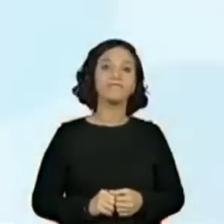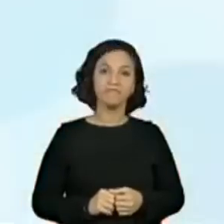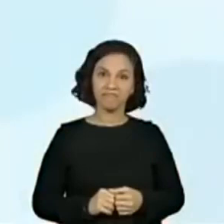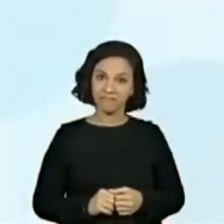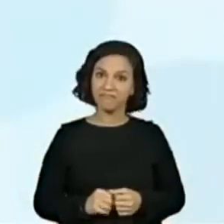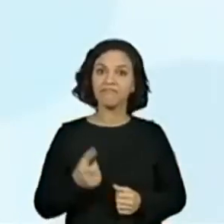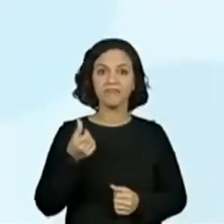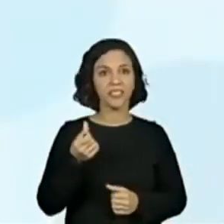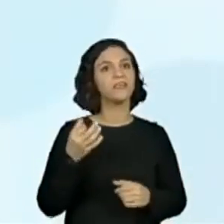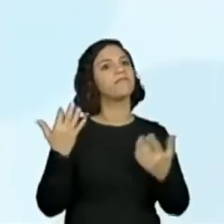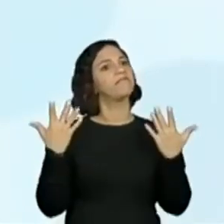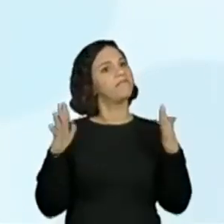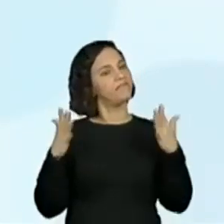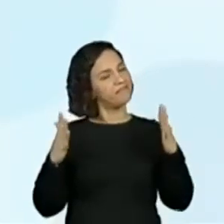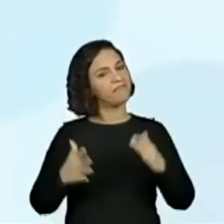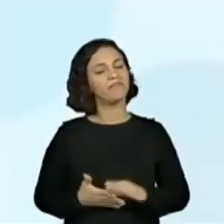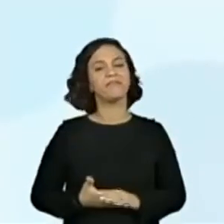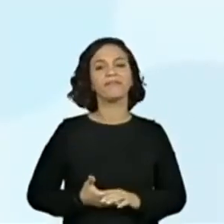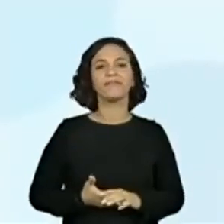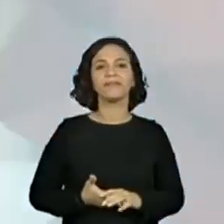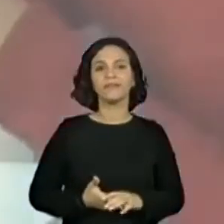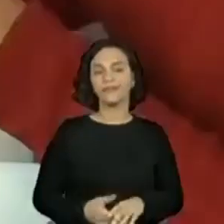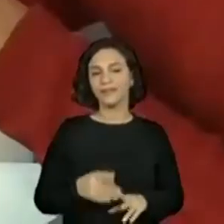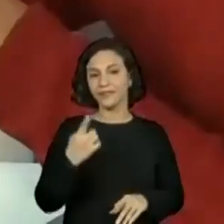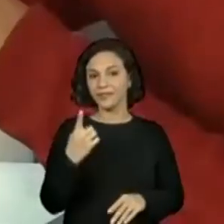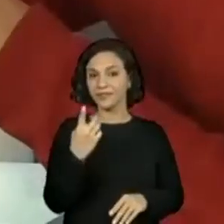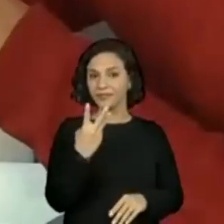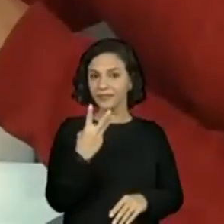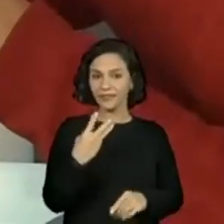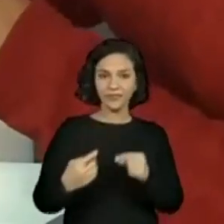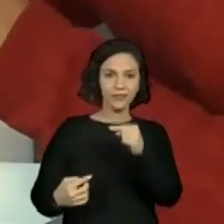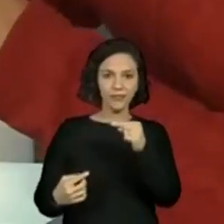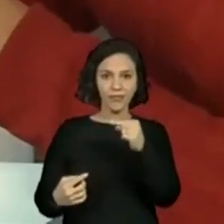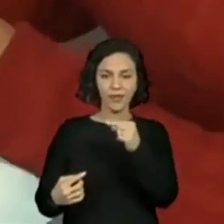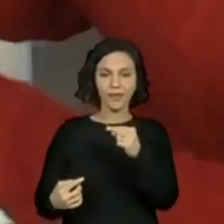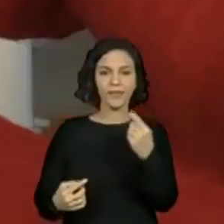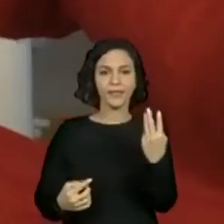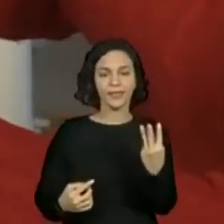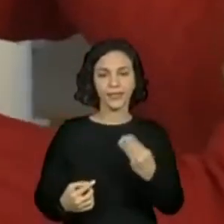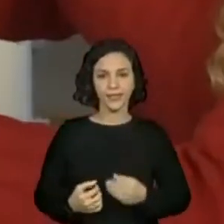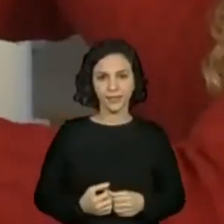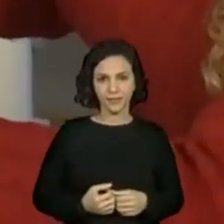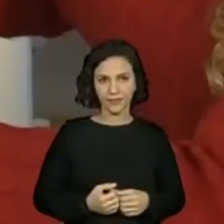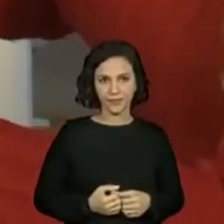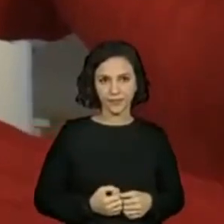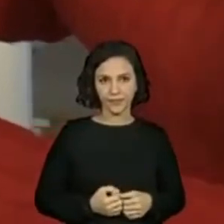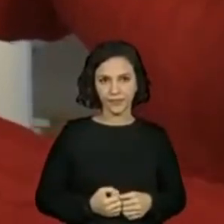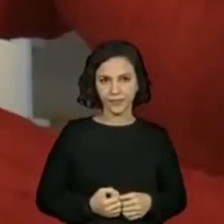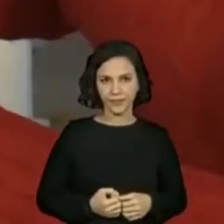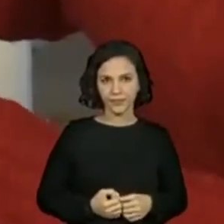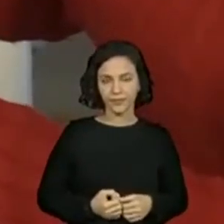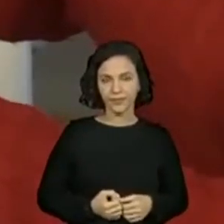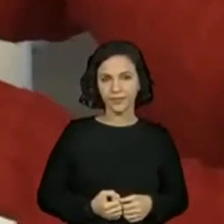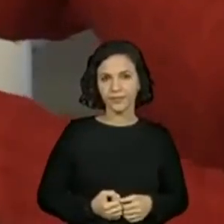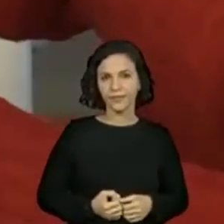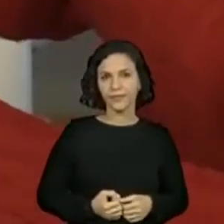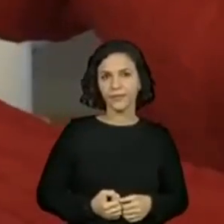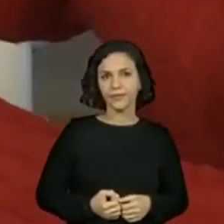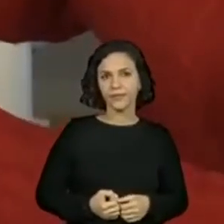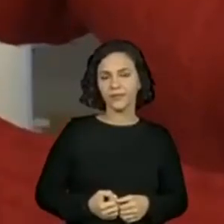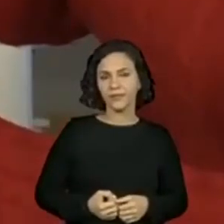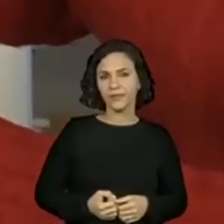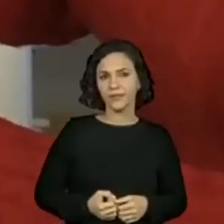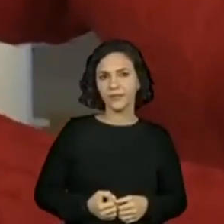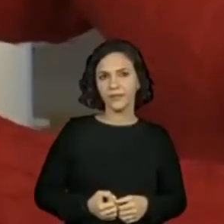6. 6, isso mesmo. 13 menos 3. Vamos aí. 13